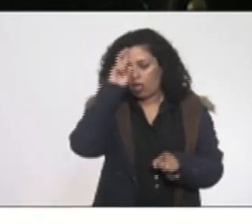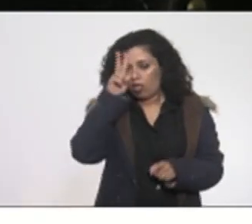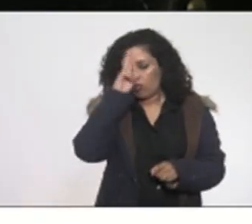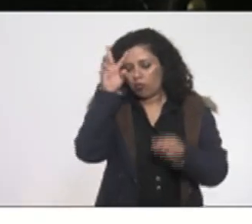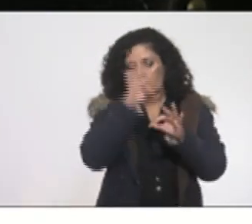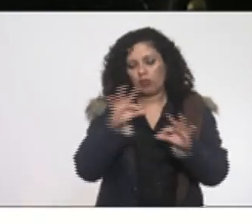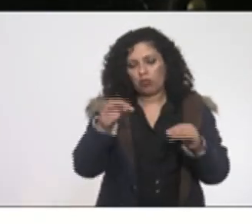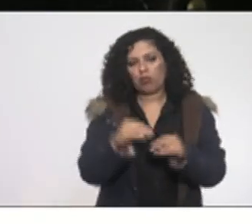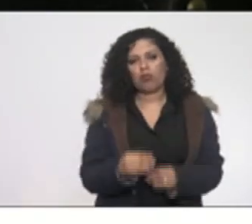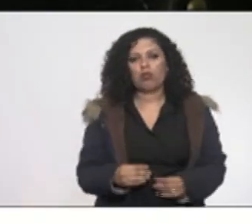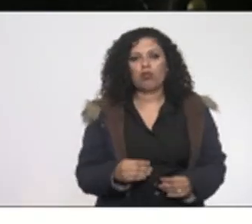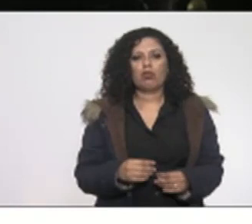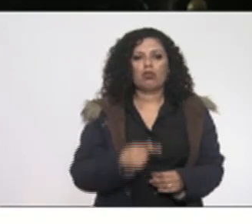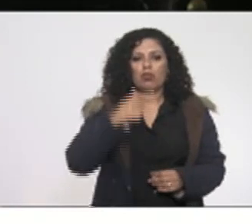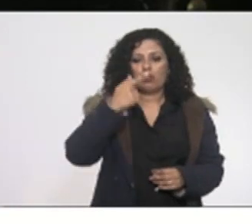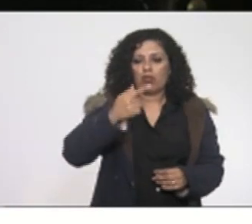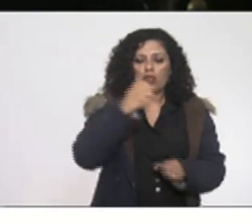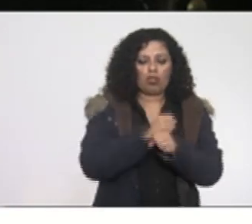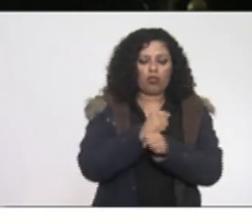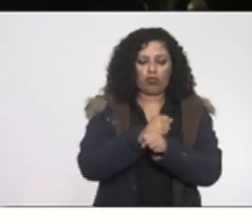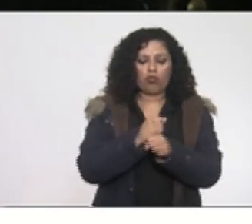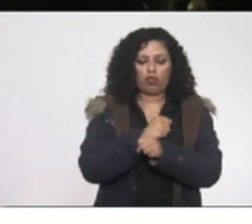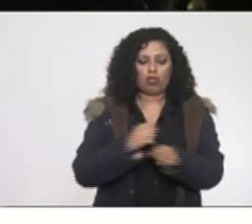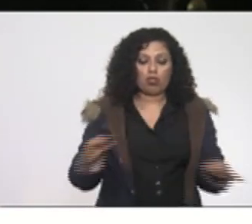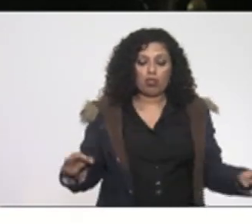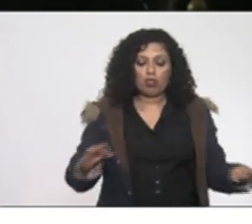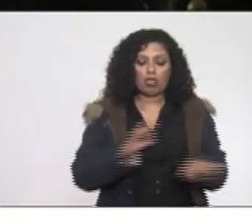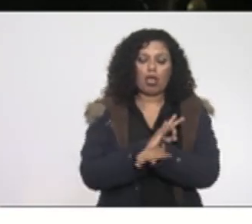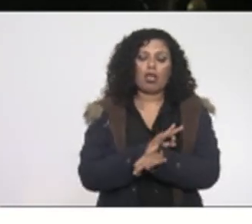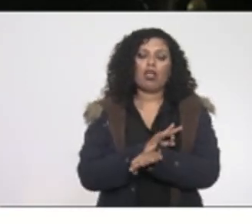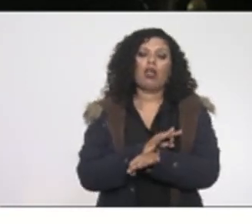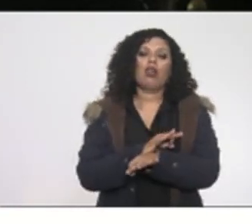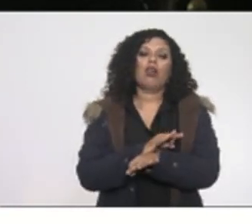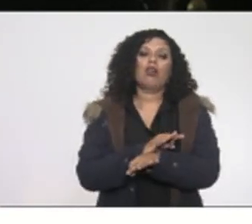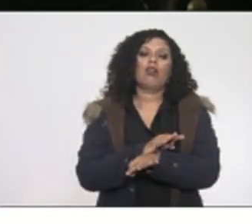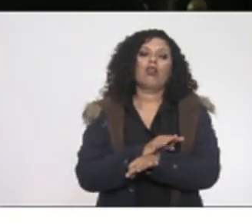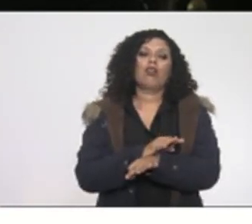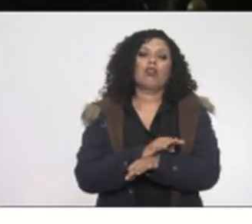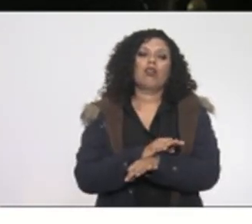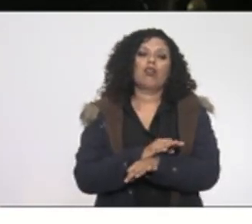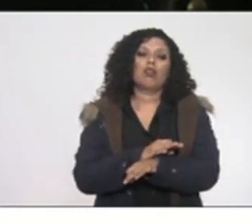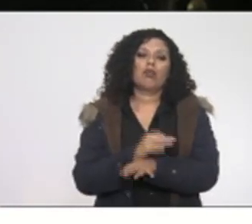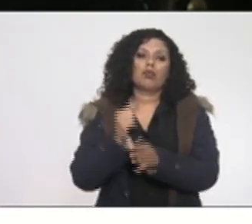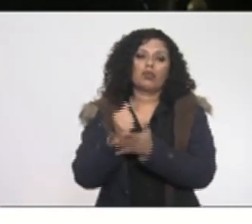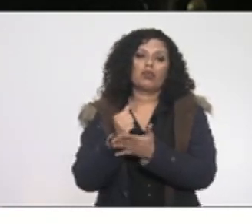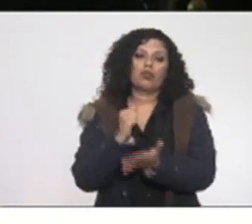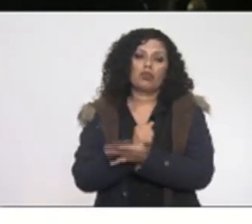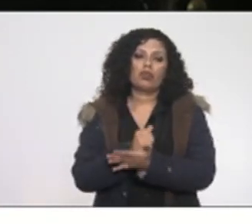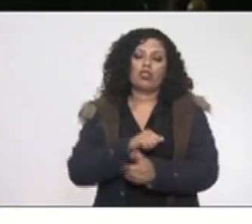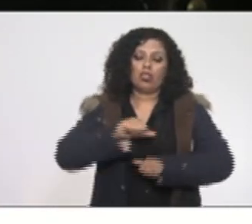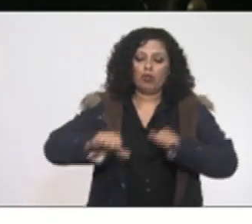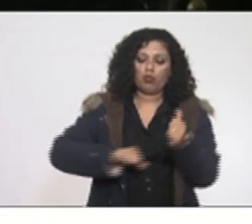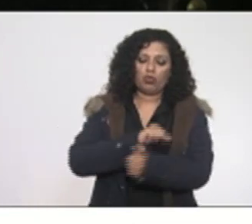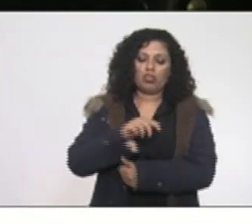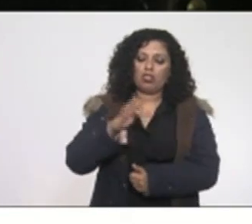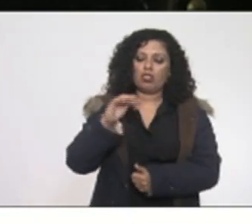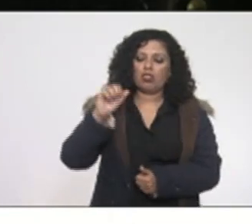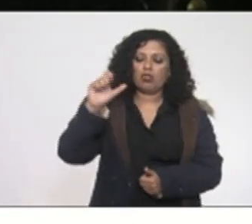que já, daqui a 7 anos, vence a concessão, a lei o regime de recuperação fiscal